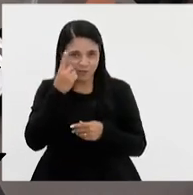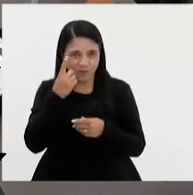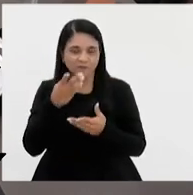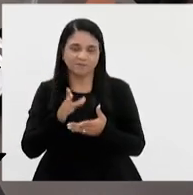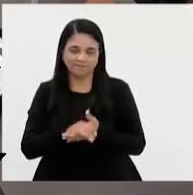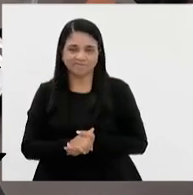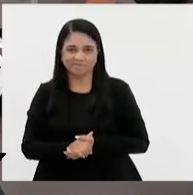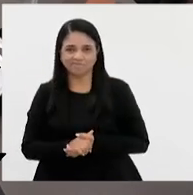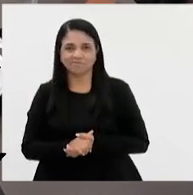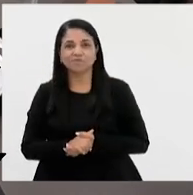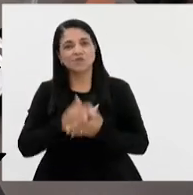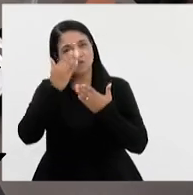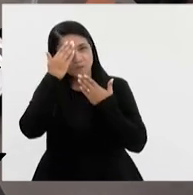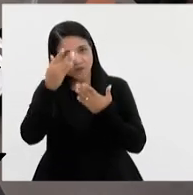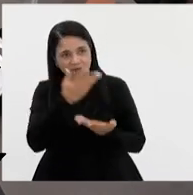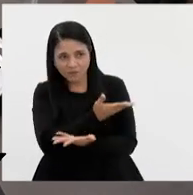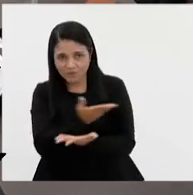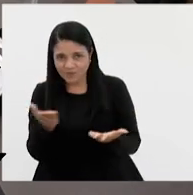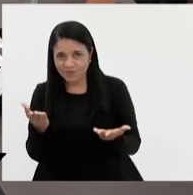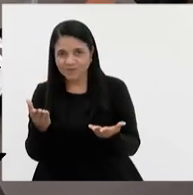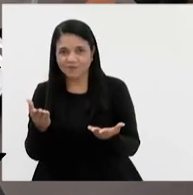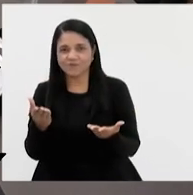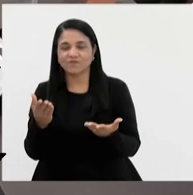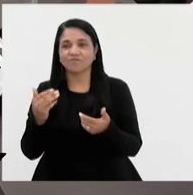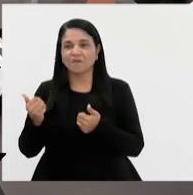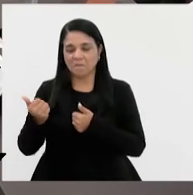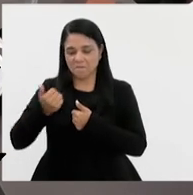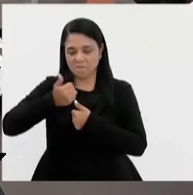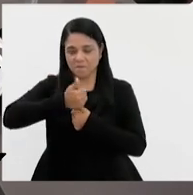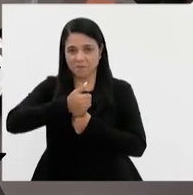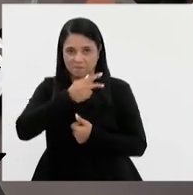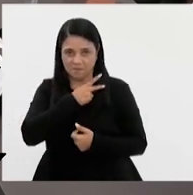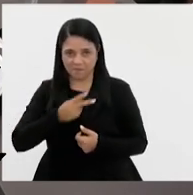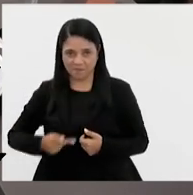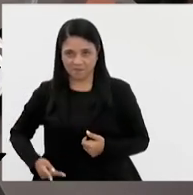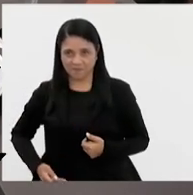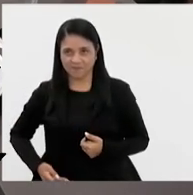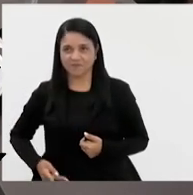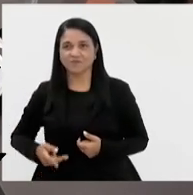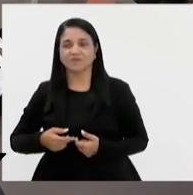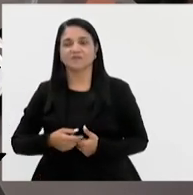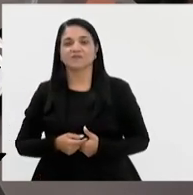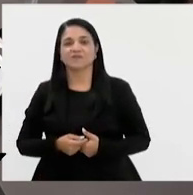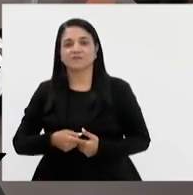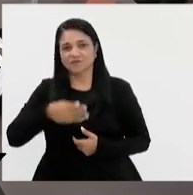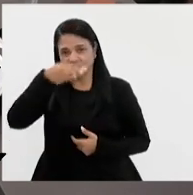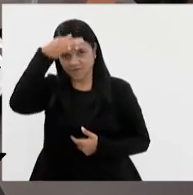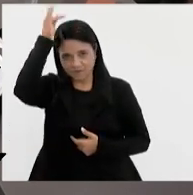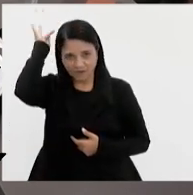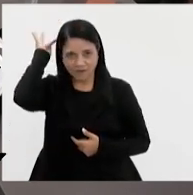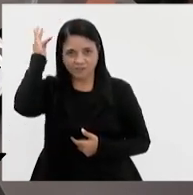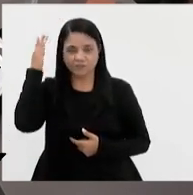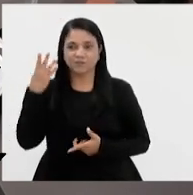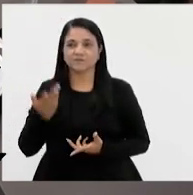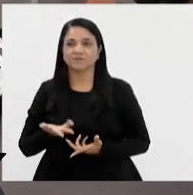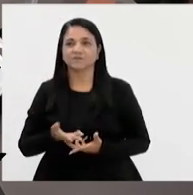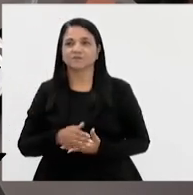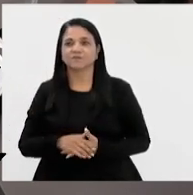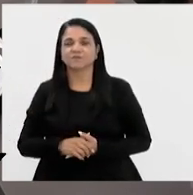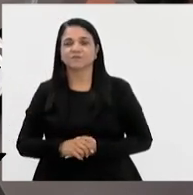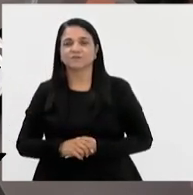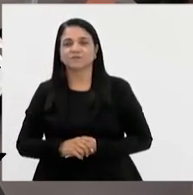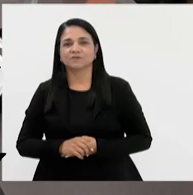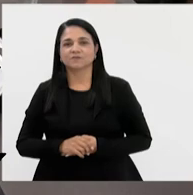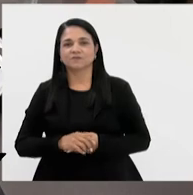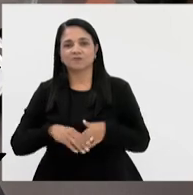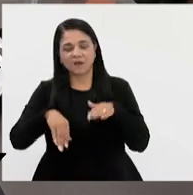feito. Obrigado a todos. Passar a presidência, vou ao presidente, e para terminar a sessão, deputado Fred, a